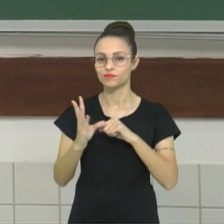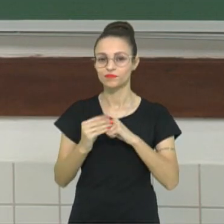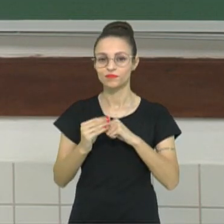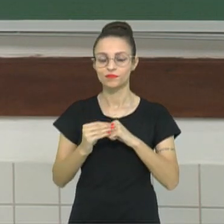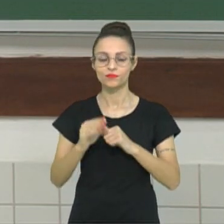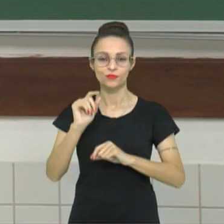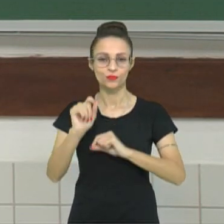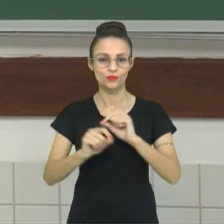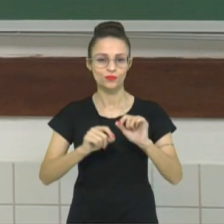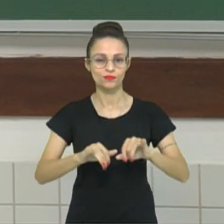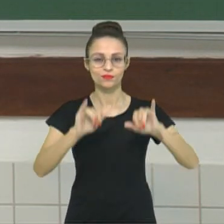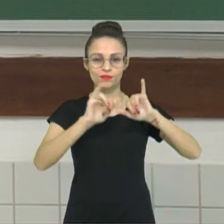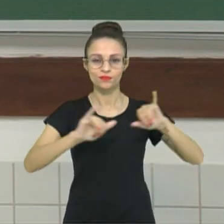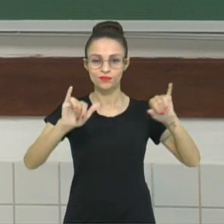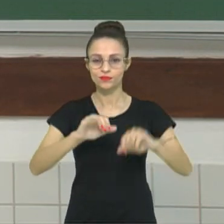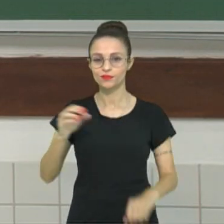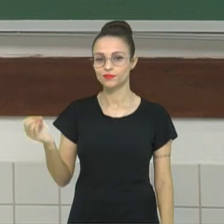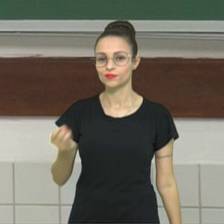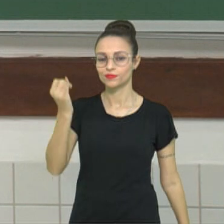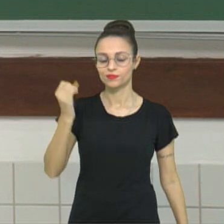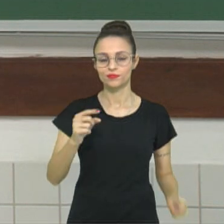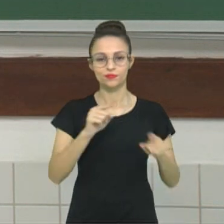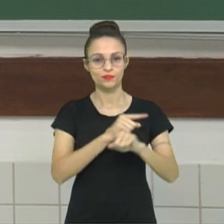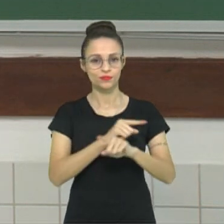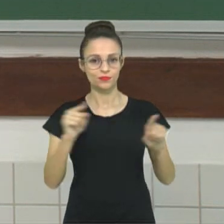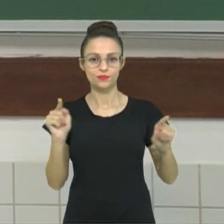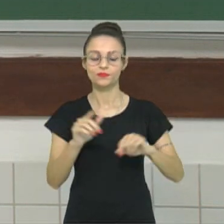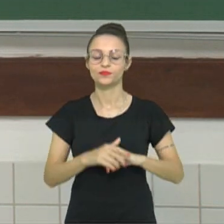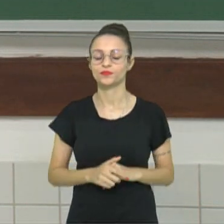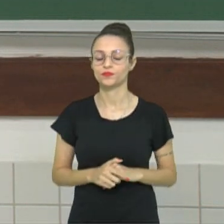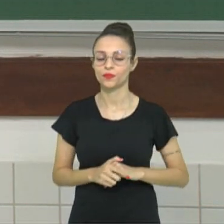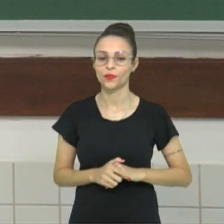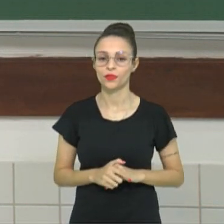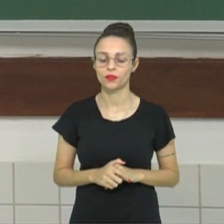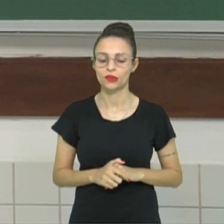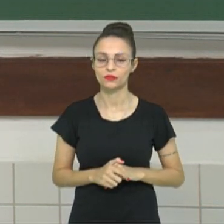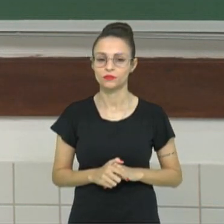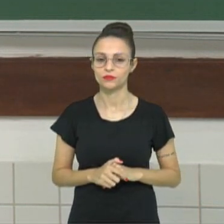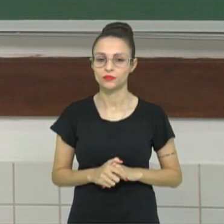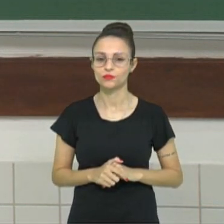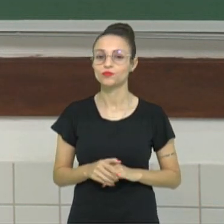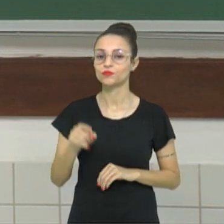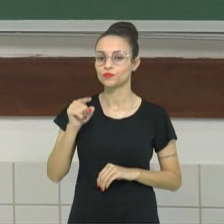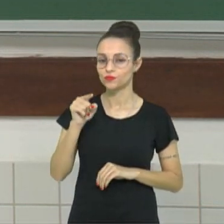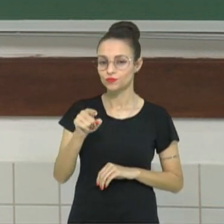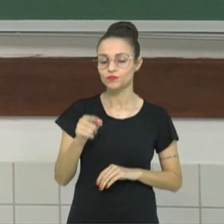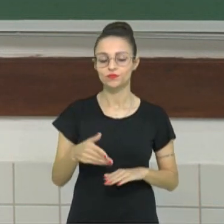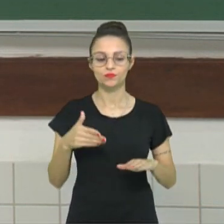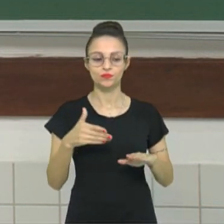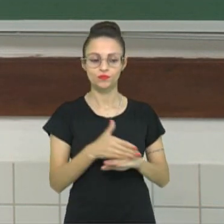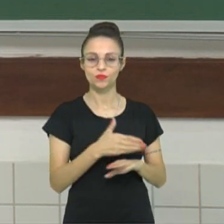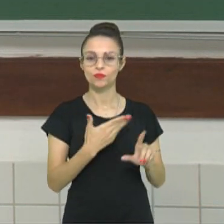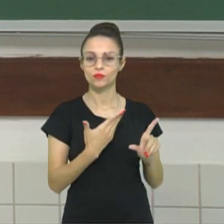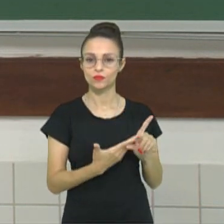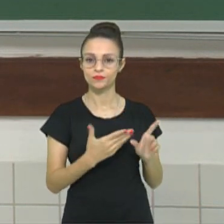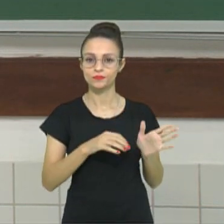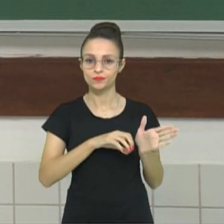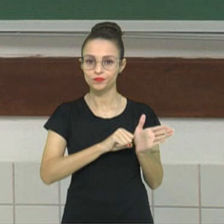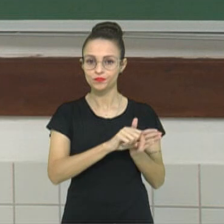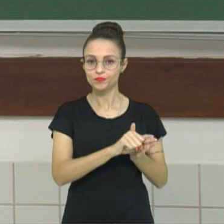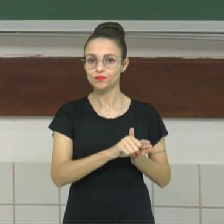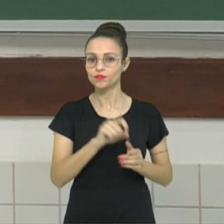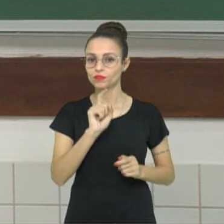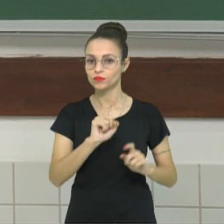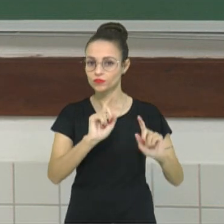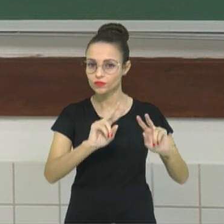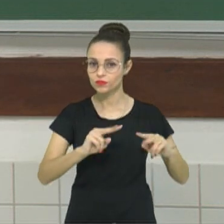eu tenho aqueles lembretes super importantes para você, né? Você que acessa o Google Classroom, você vai lá no link número